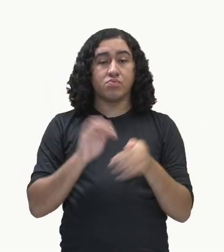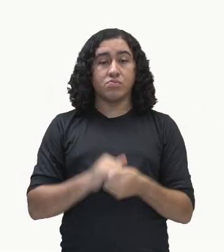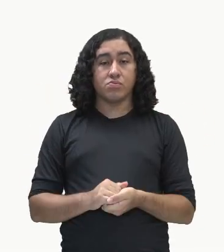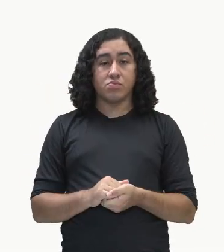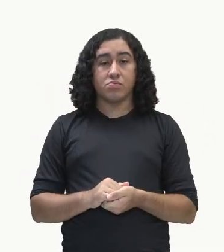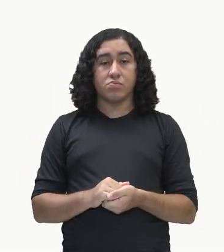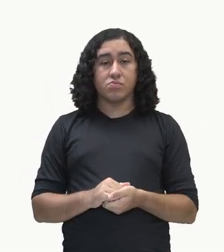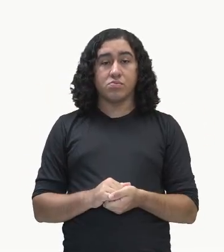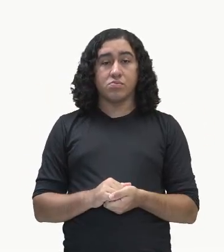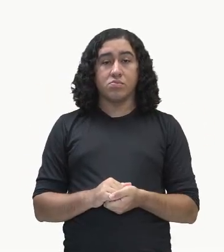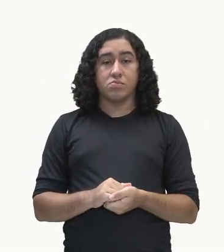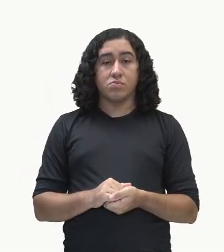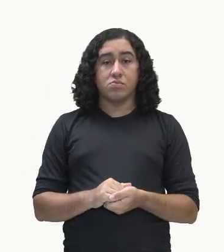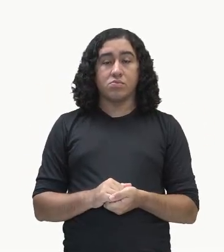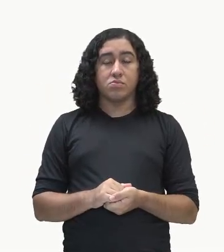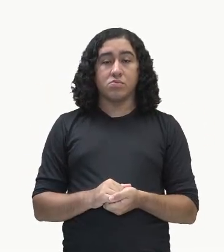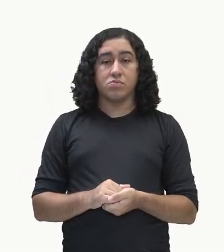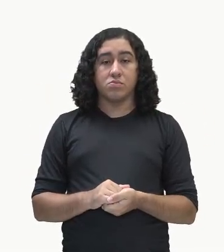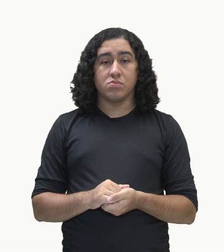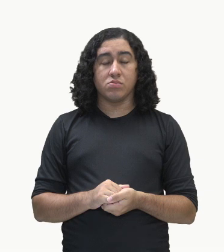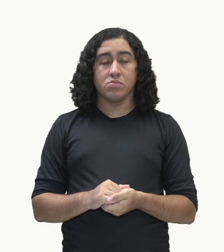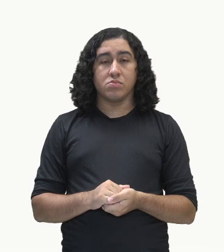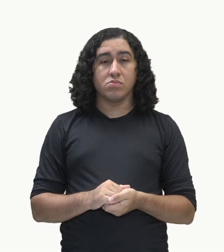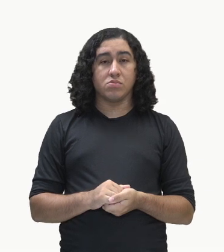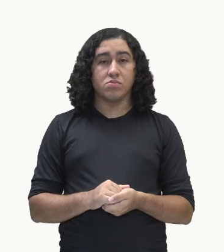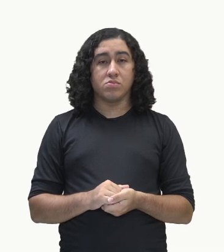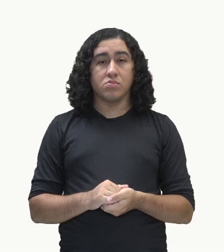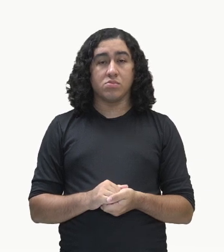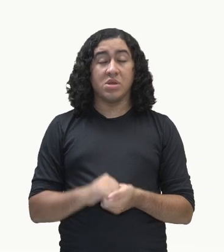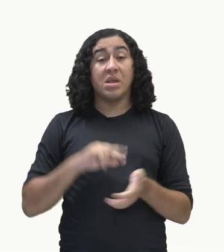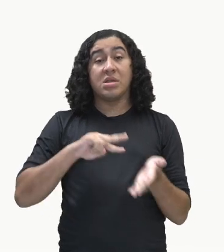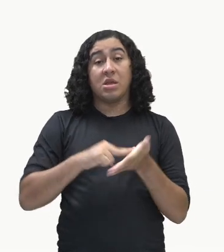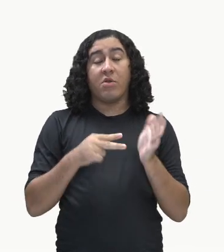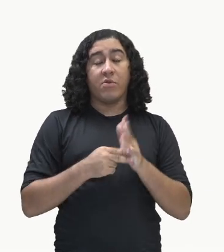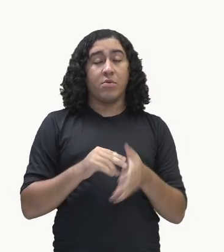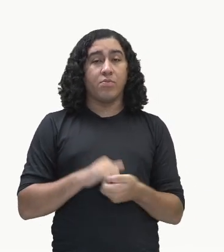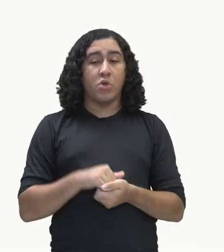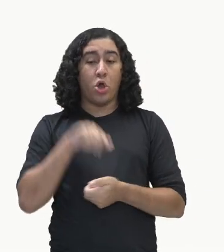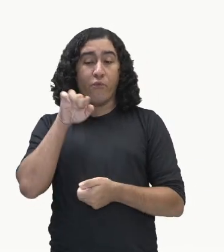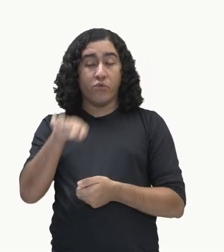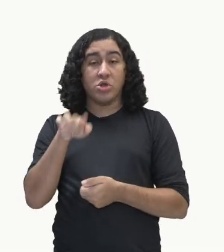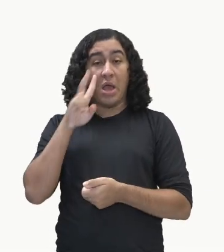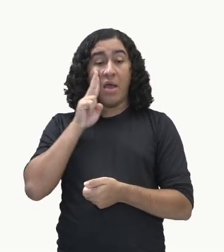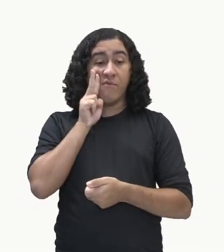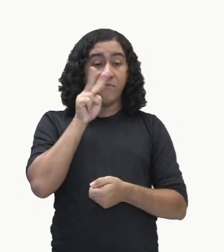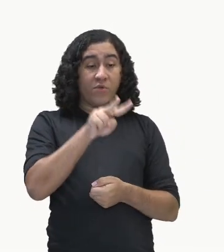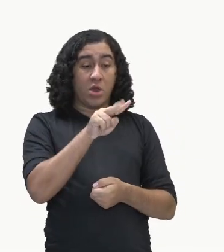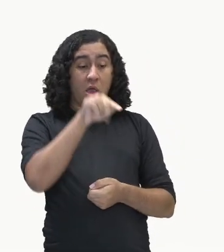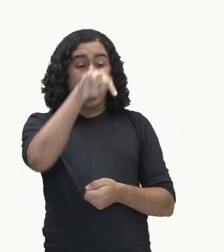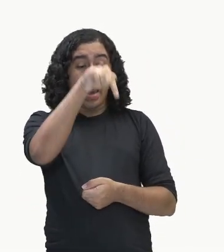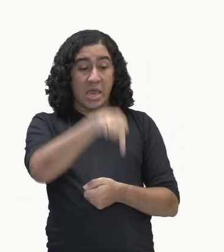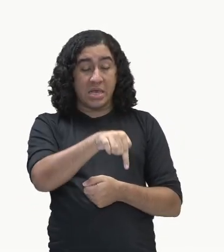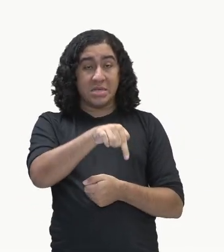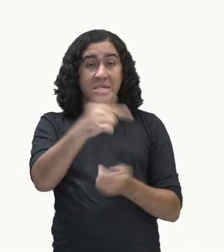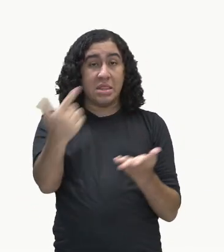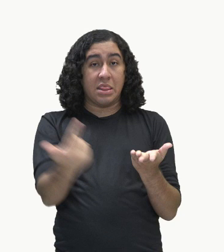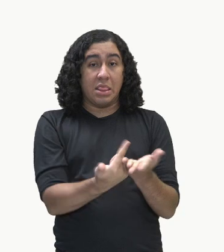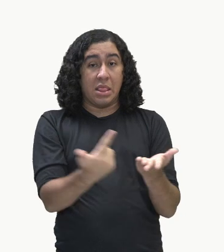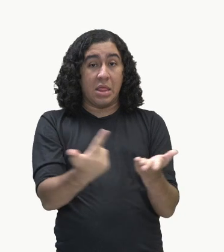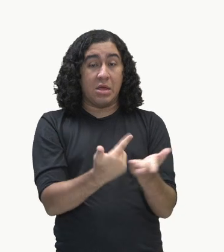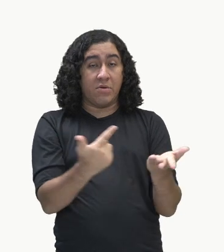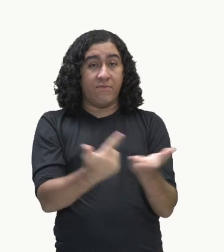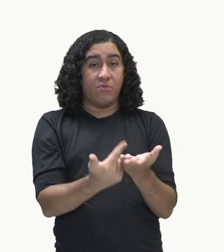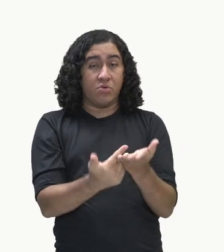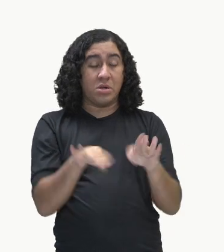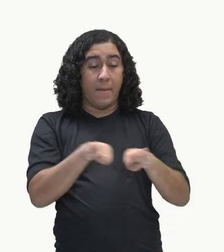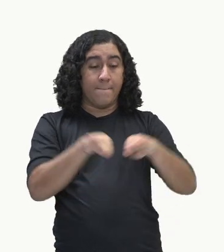book on the table? Você vê este livro, tá? Olha só, este livro on the